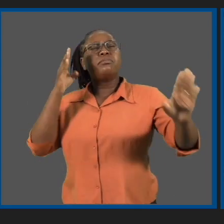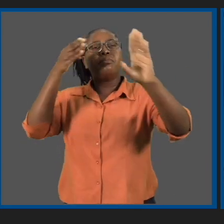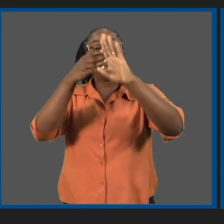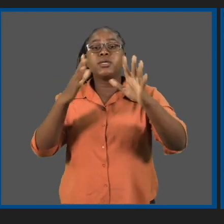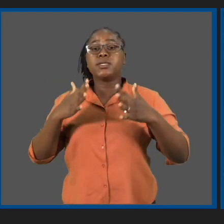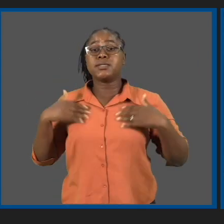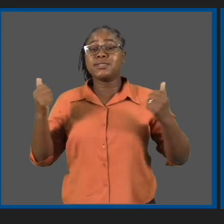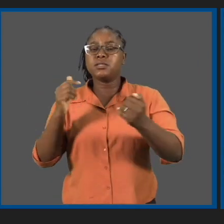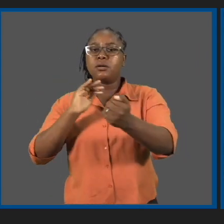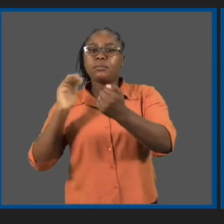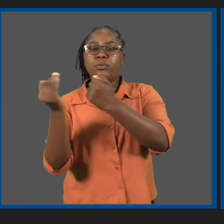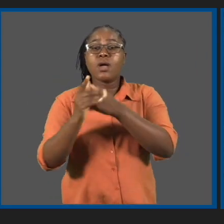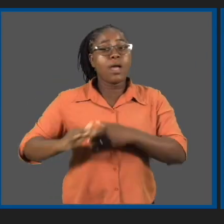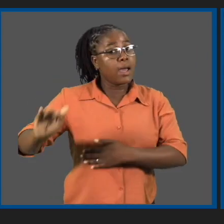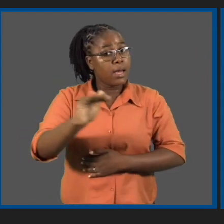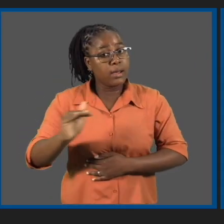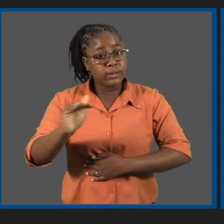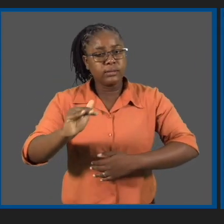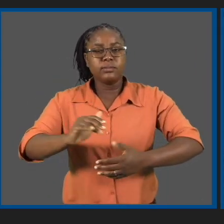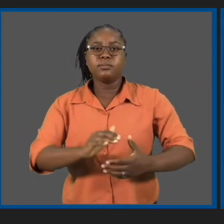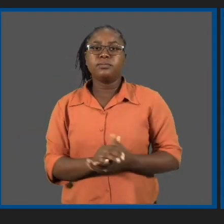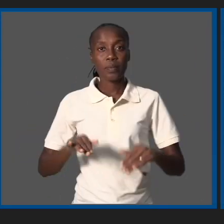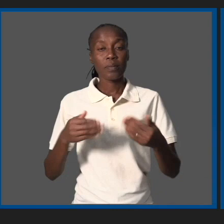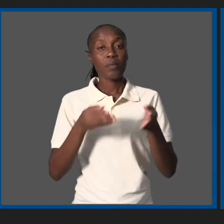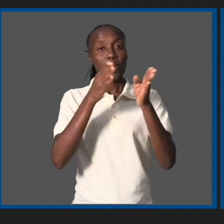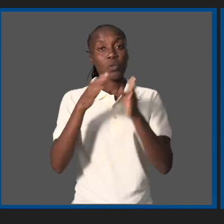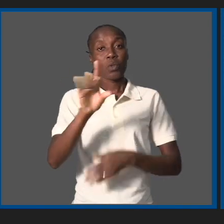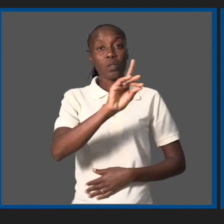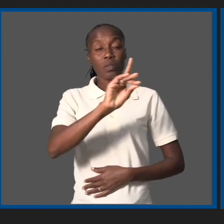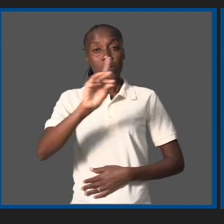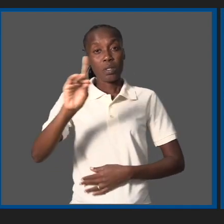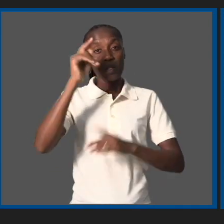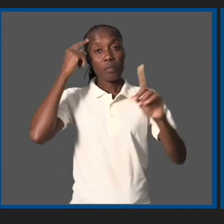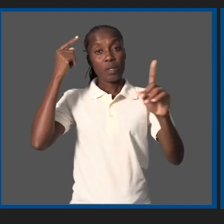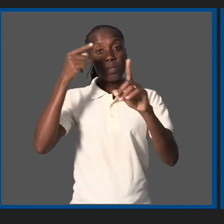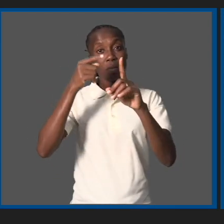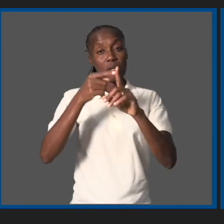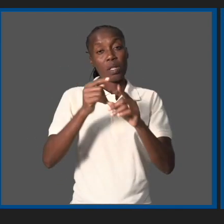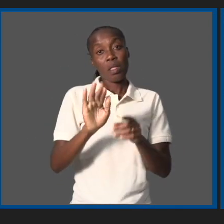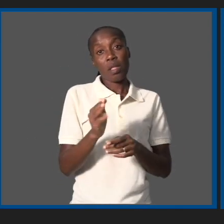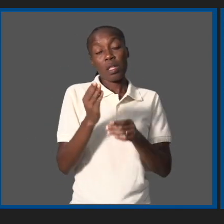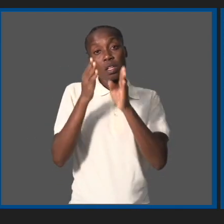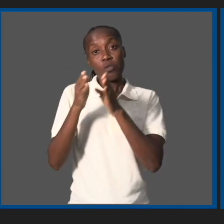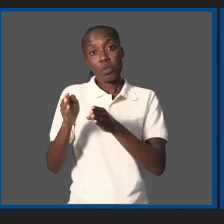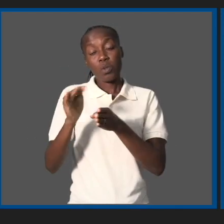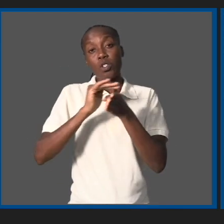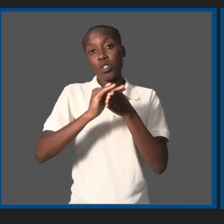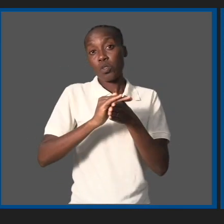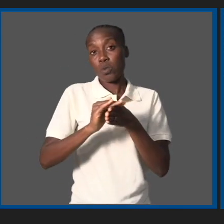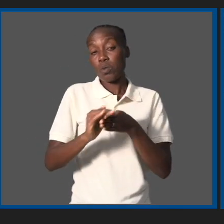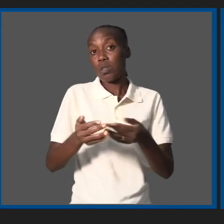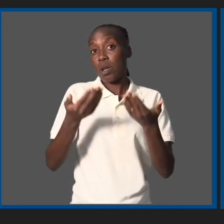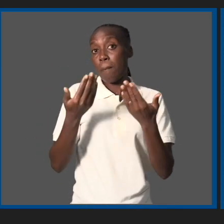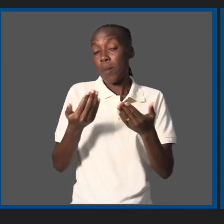segurança na saúde desta camada social. As pessoas com deficiência, principalmente as de amputação dos